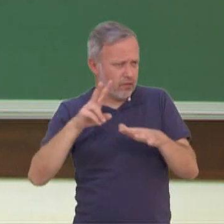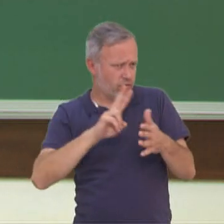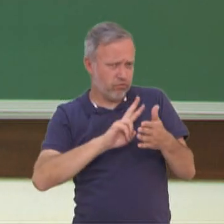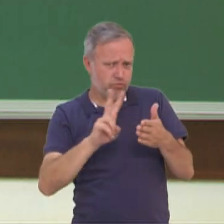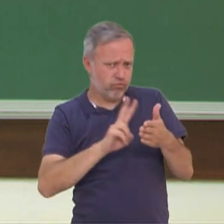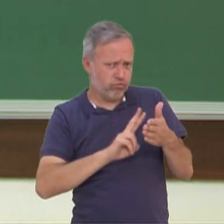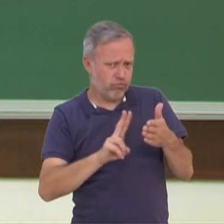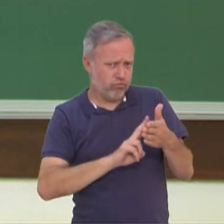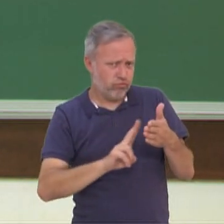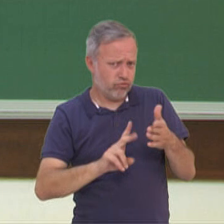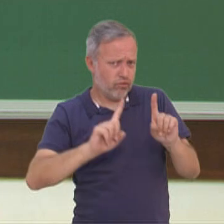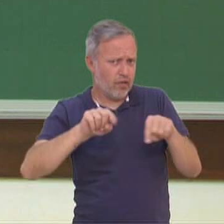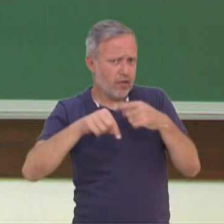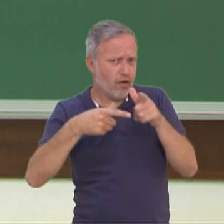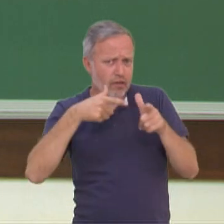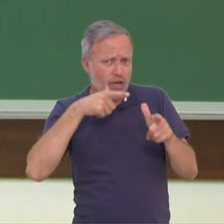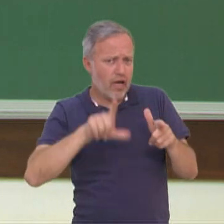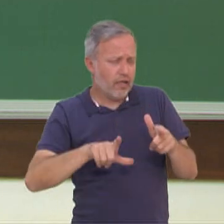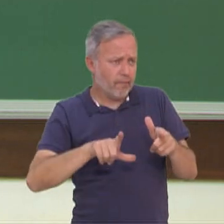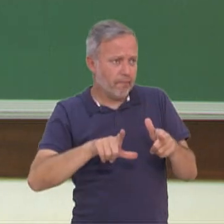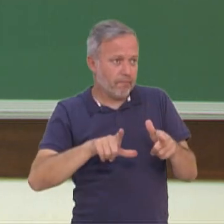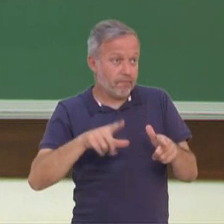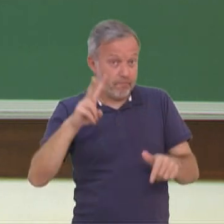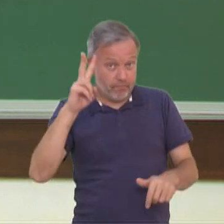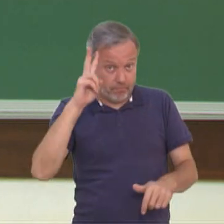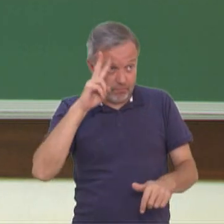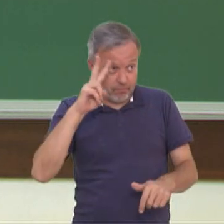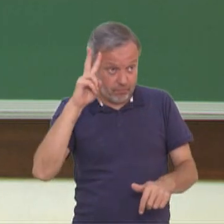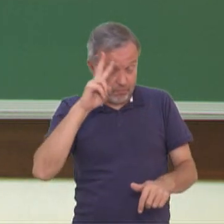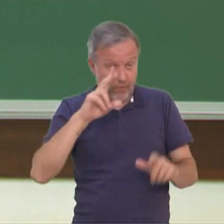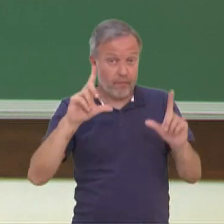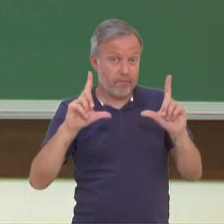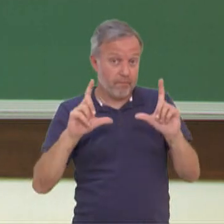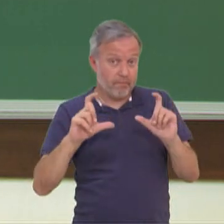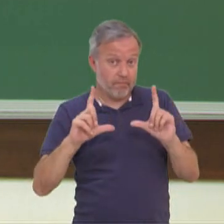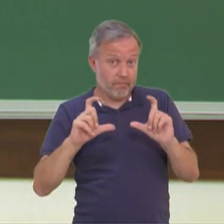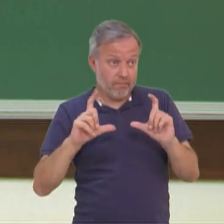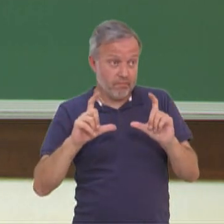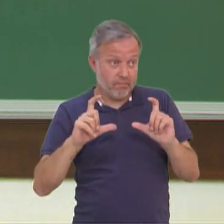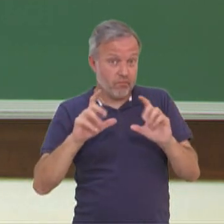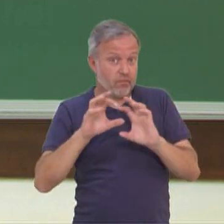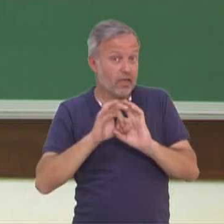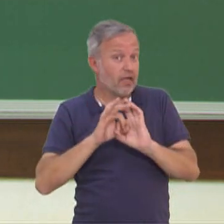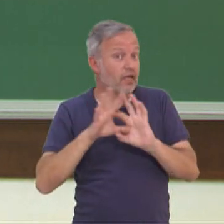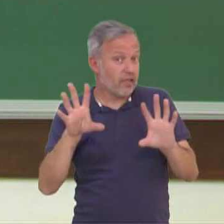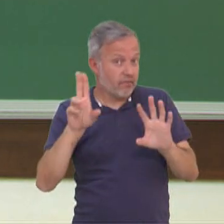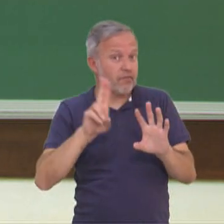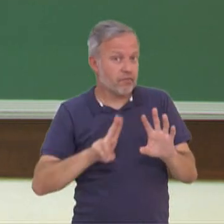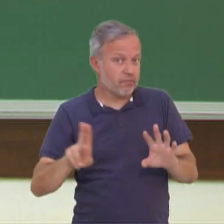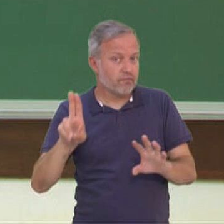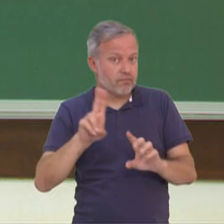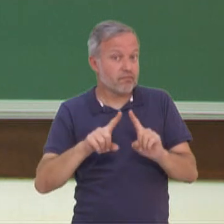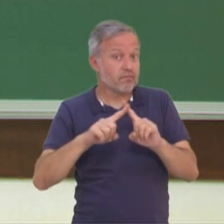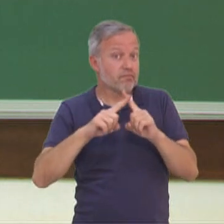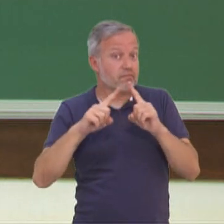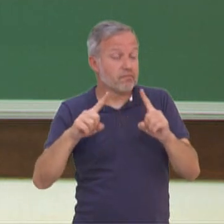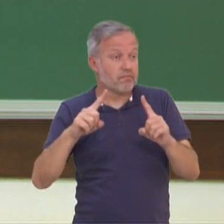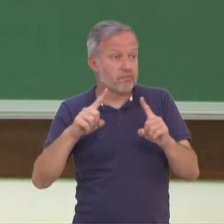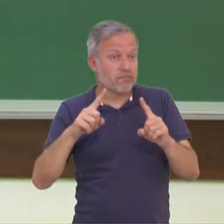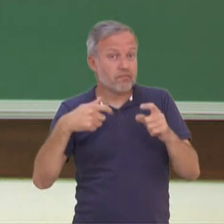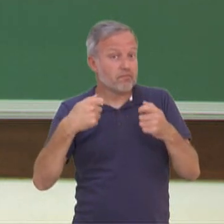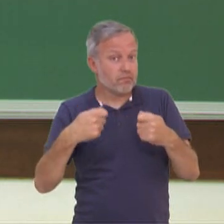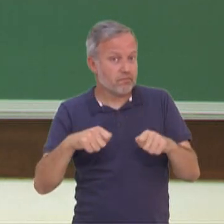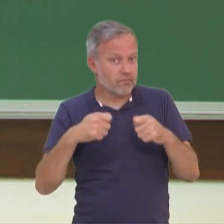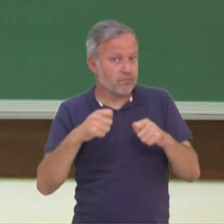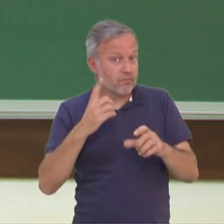Não, só está escrito em outra língua. Lembra que nós aqui usamos imagens que são livres de direito de reprodução e que nem sempre o que eu